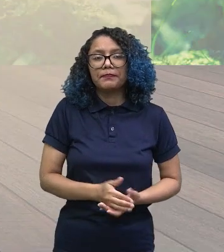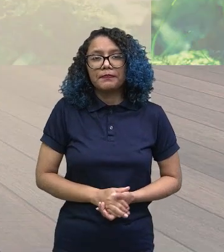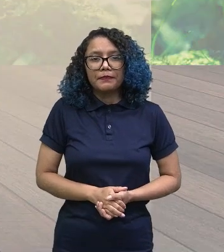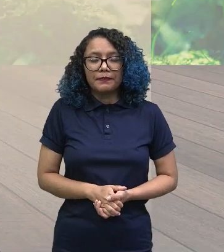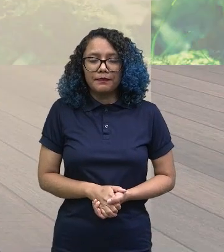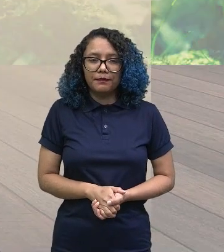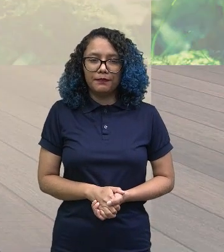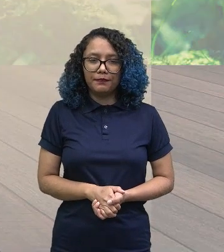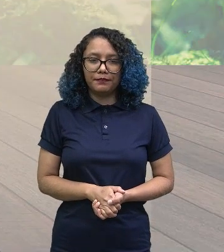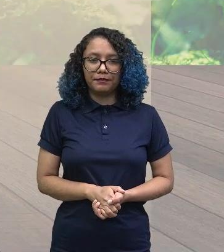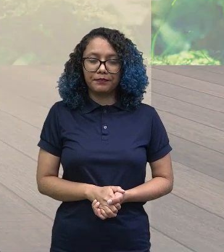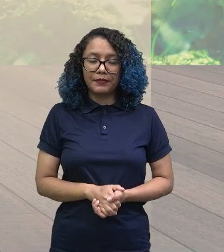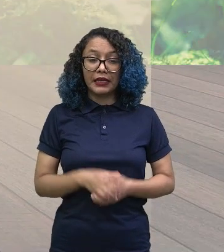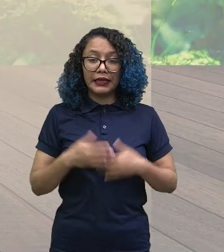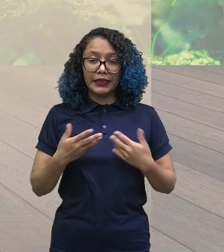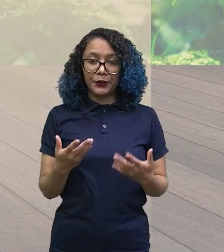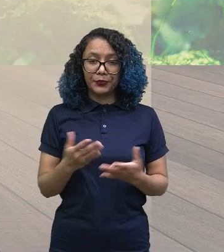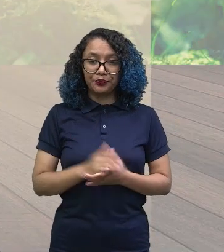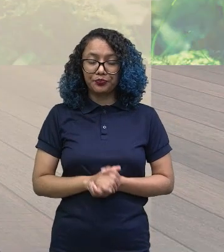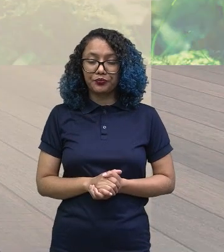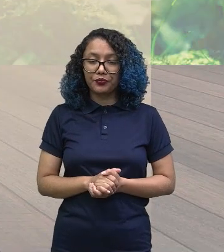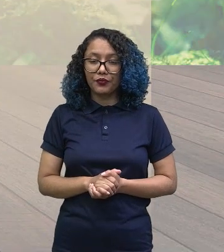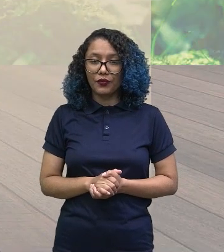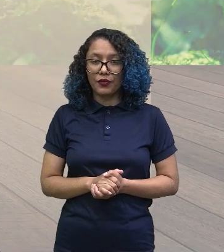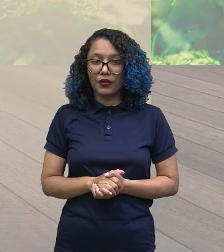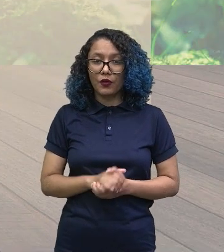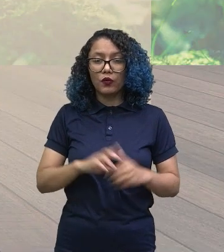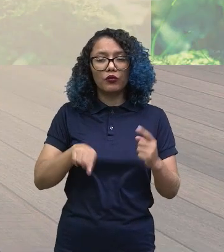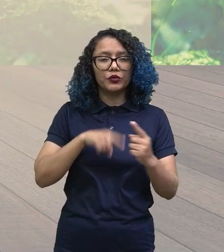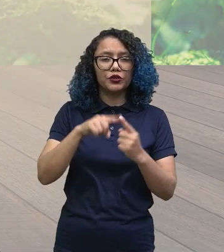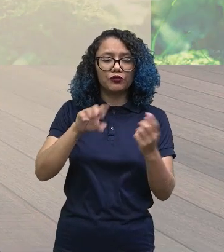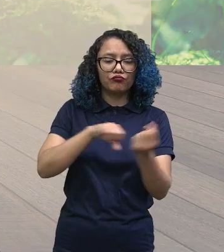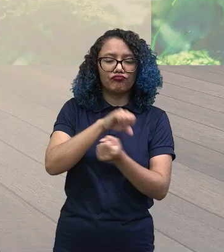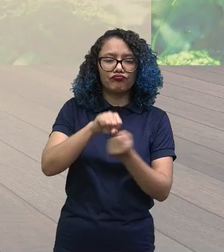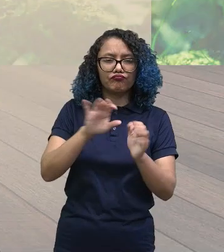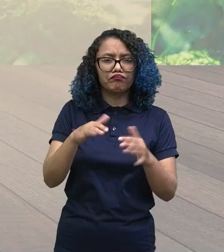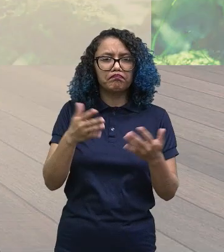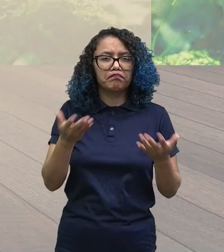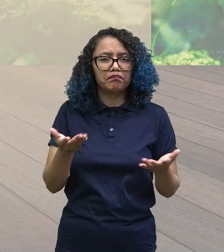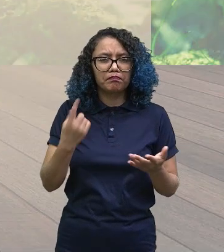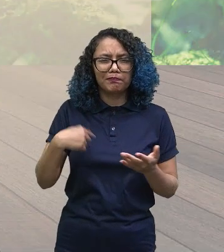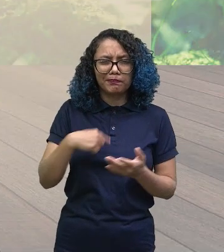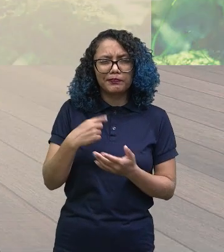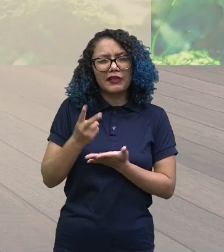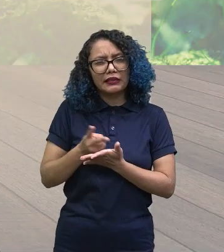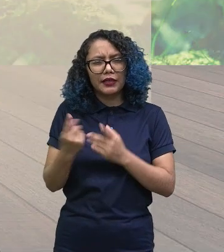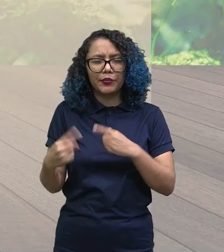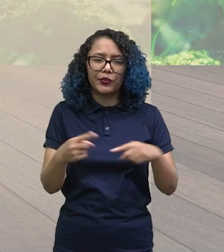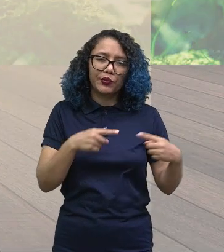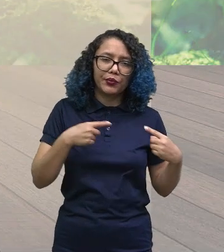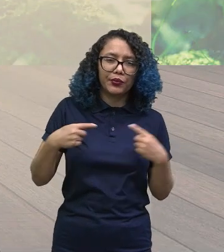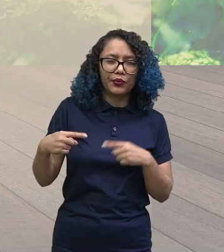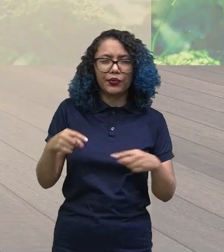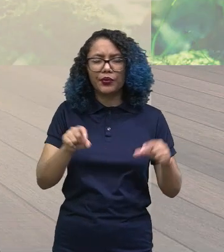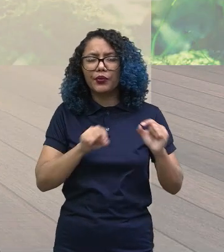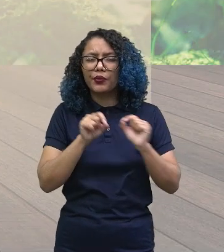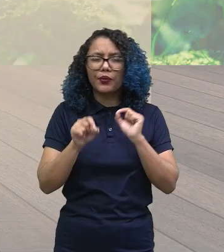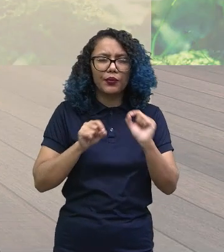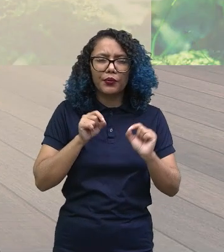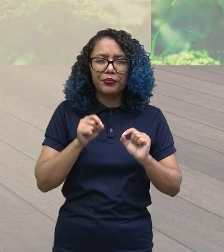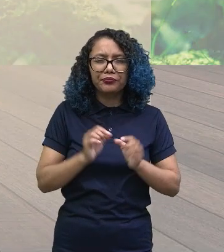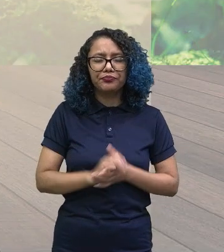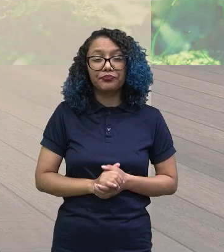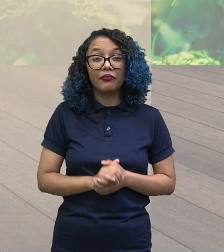E aí, o objetivo, né, dessa sustentabilidade que a gente vem falando aí, né, é